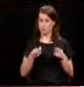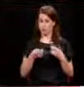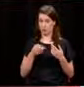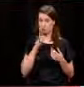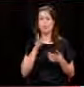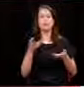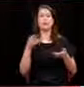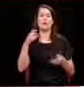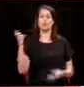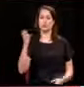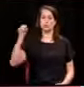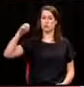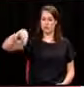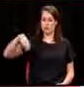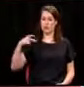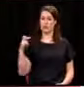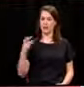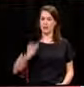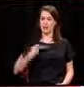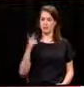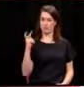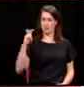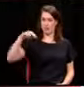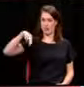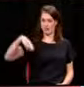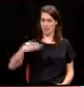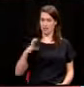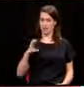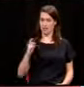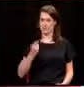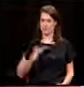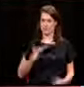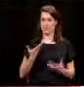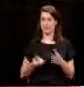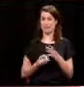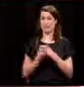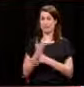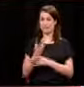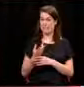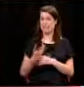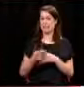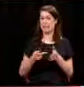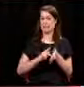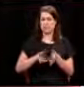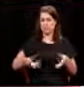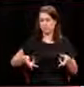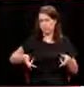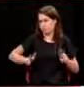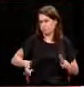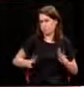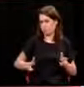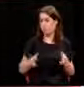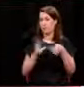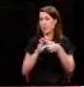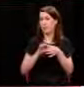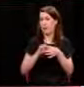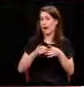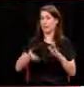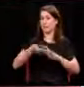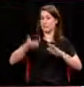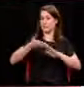uma empresa que cria ferramentas de forma a que, não só a nível de urgências, como também de comunicação,